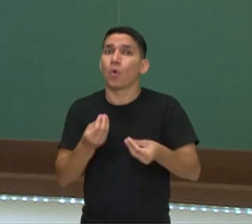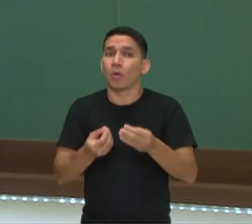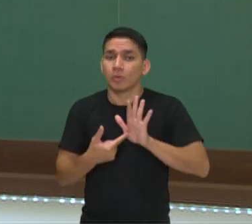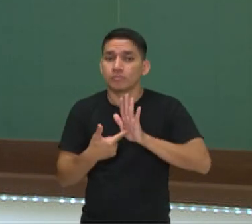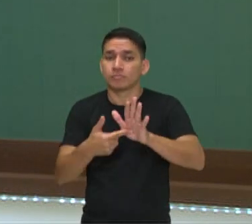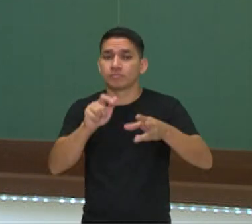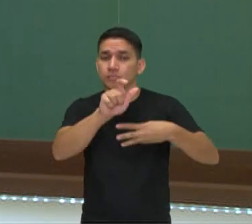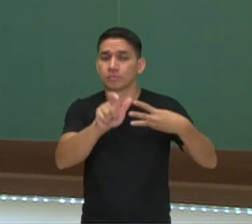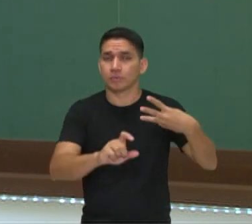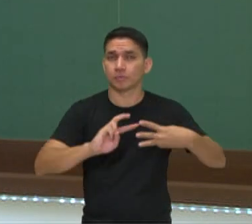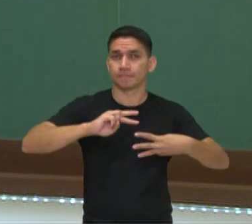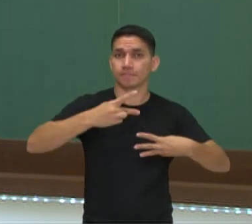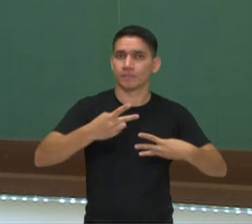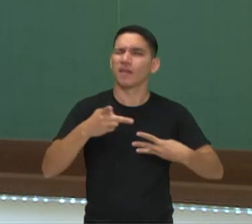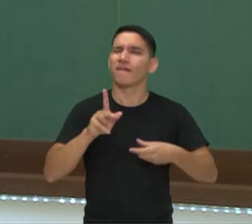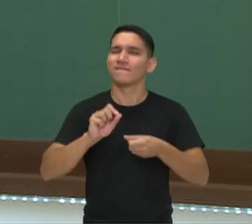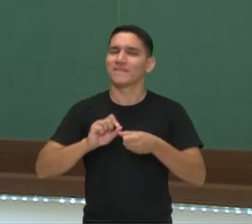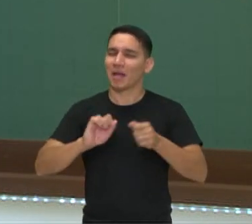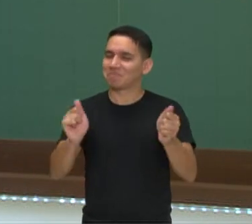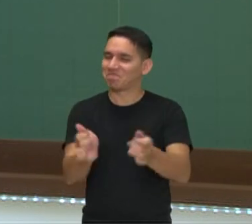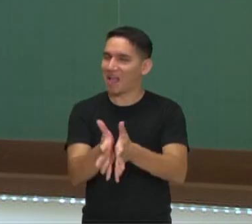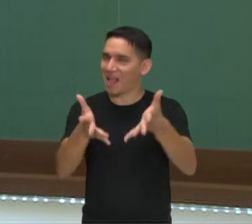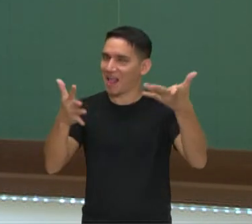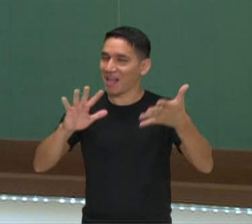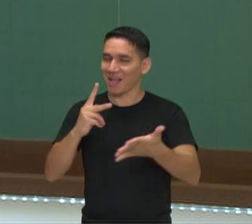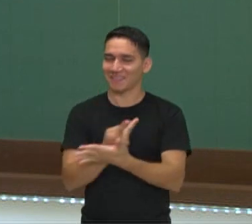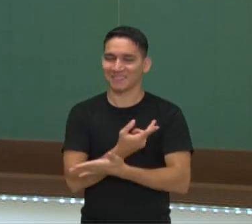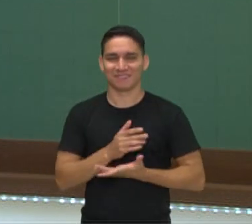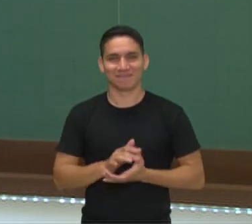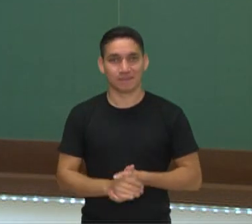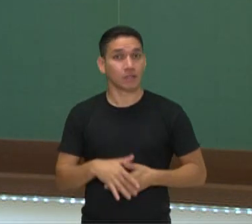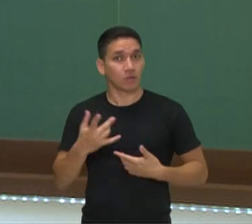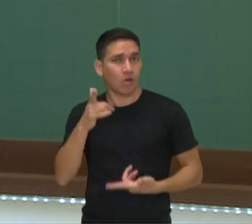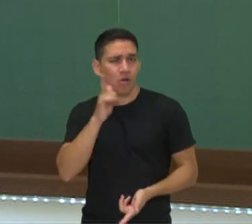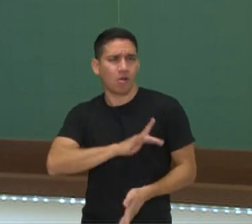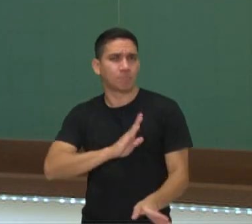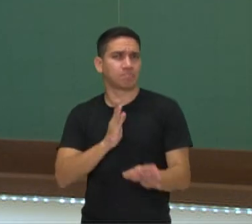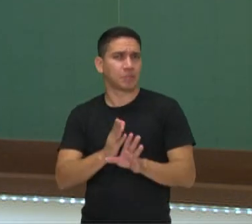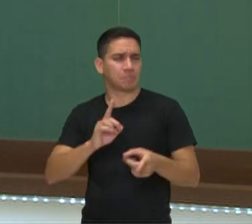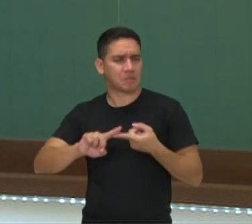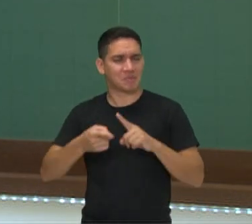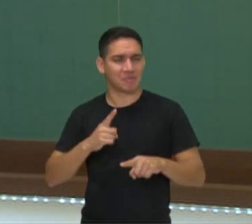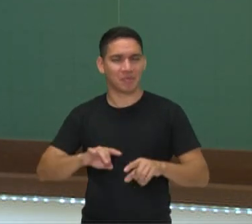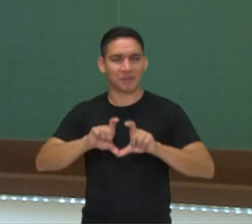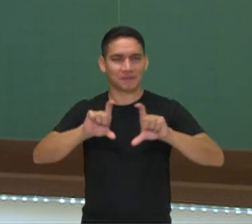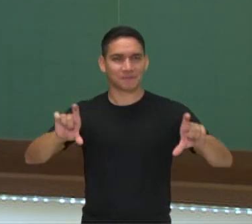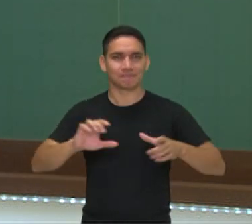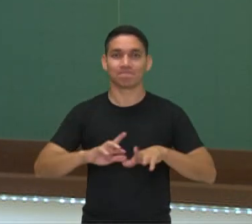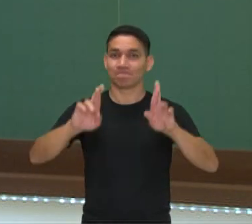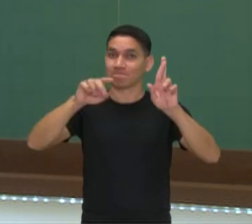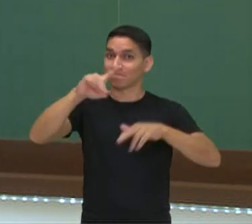trinômio. A gente faz uma mágica ali para a coisa acontecer. E daí nós conseguimos resolver esse tipo de equação.